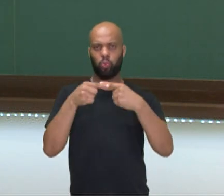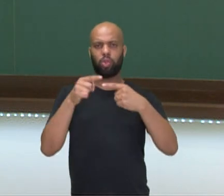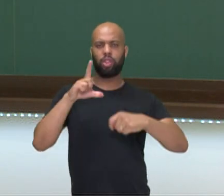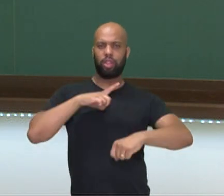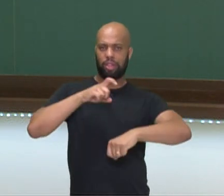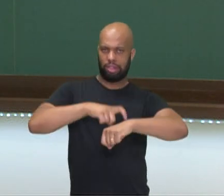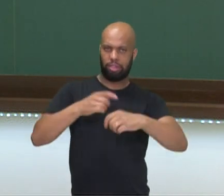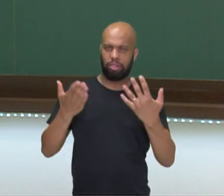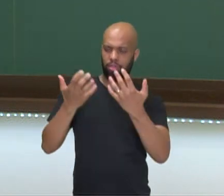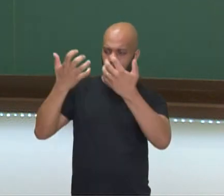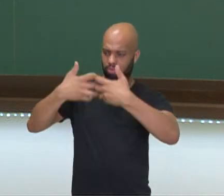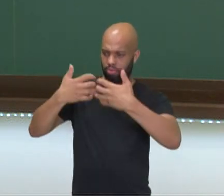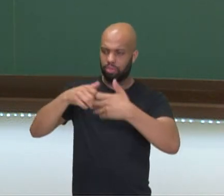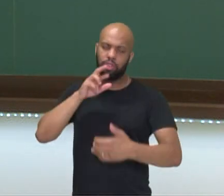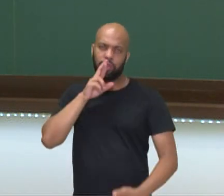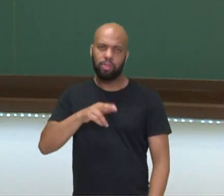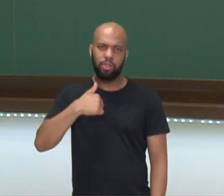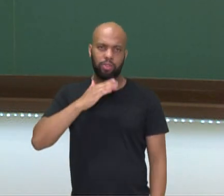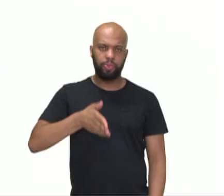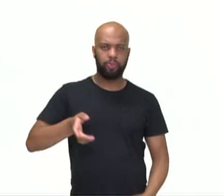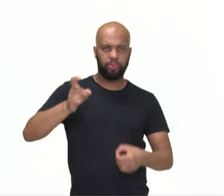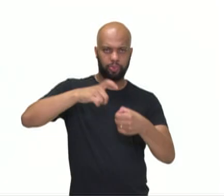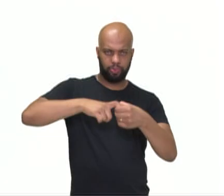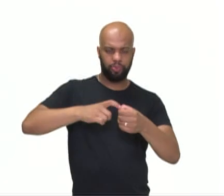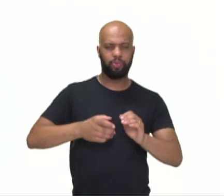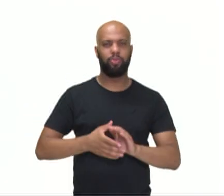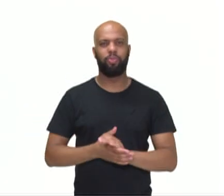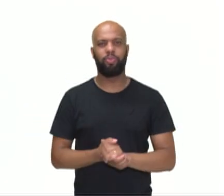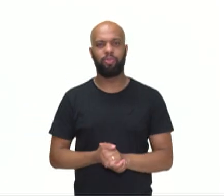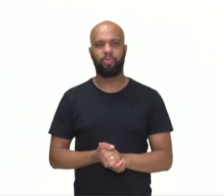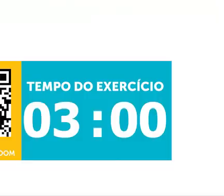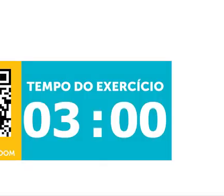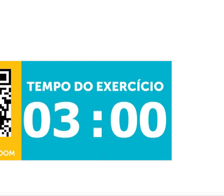dar um tempinho para vocês responderem e a gente já volta.